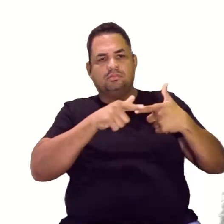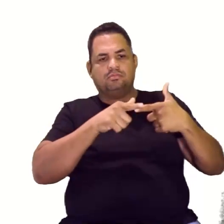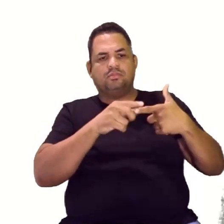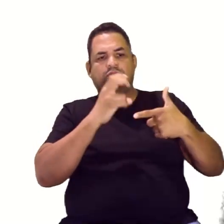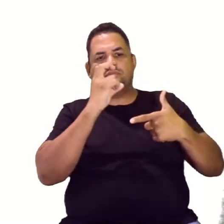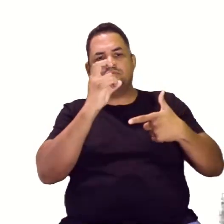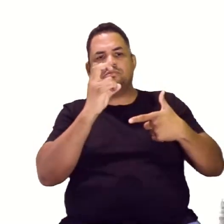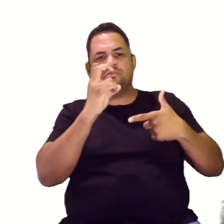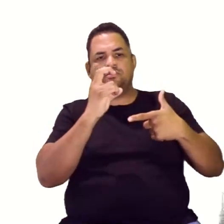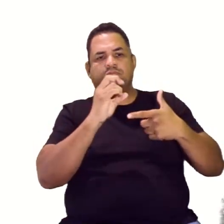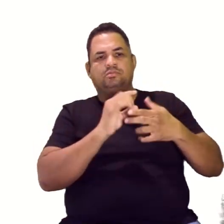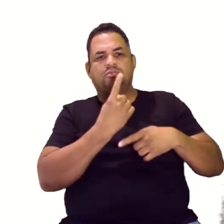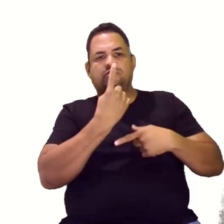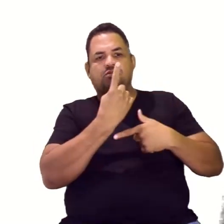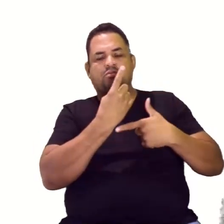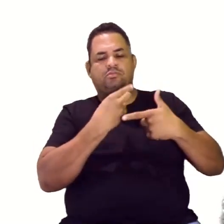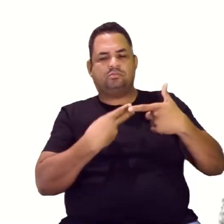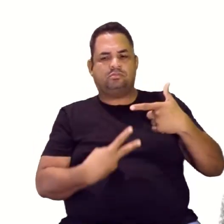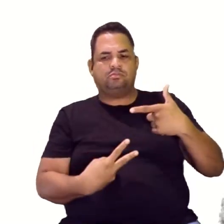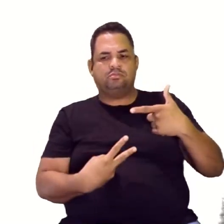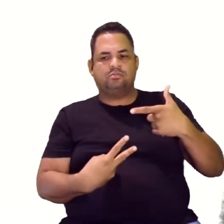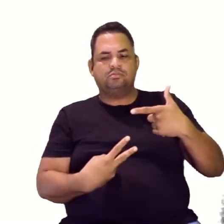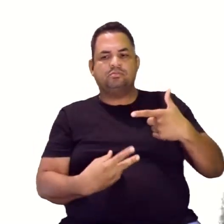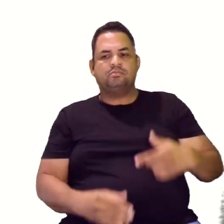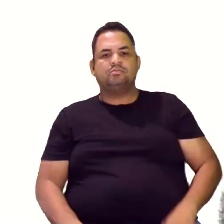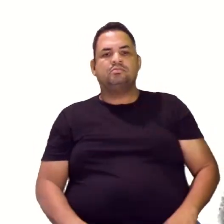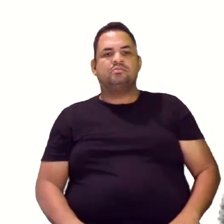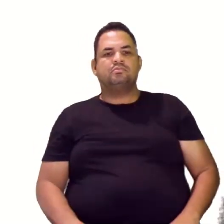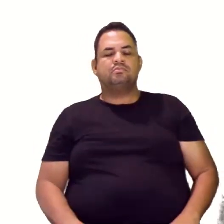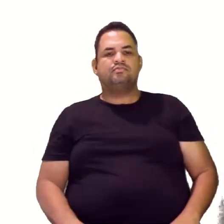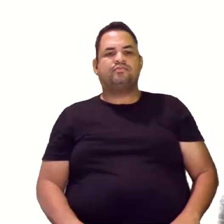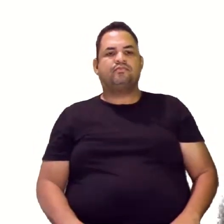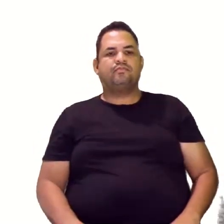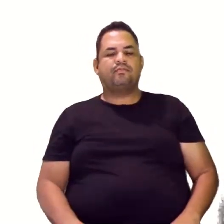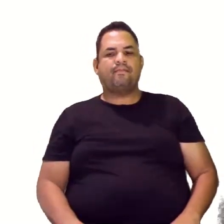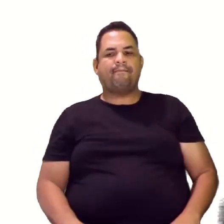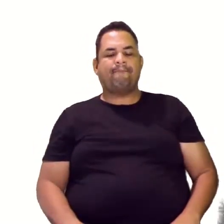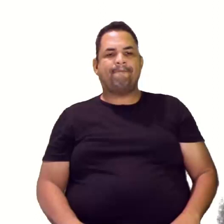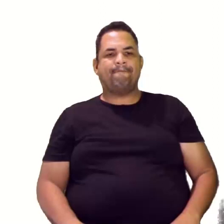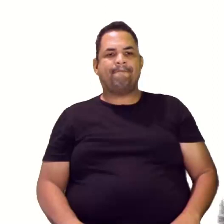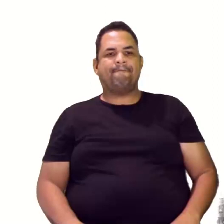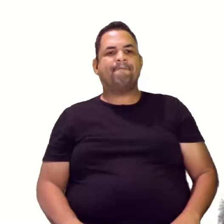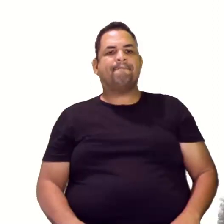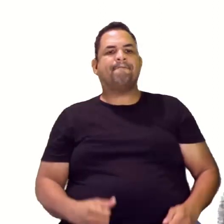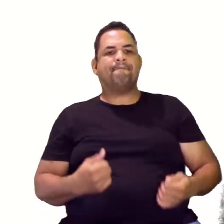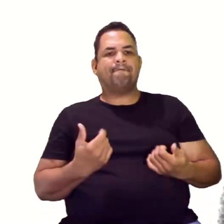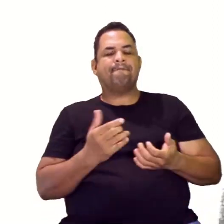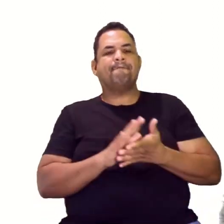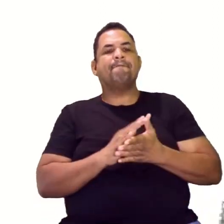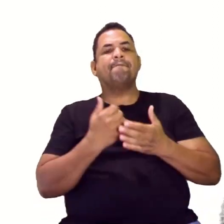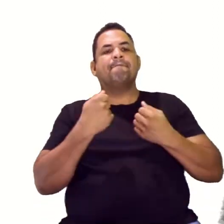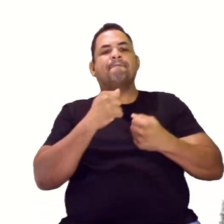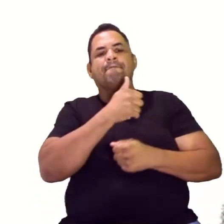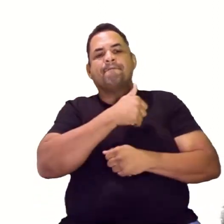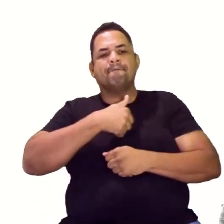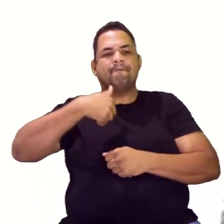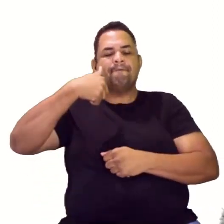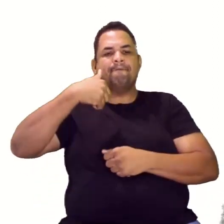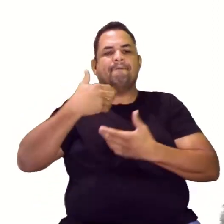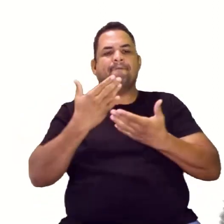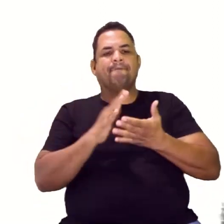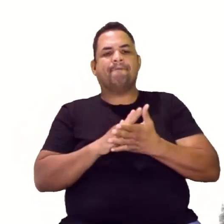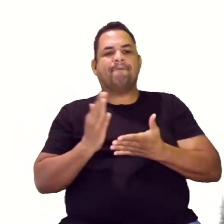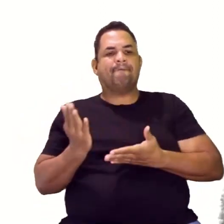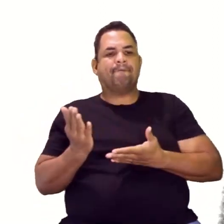por 5 é um meio. Sobre 2 é meio, né, gente? 0,5 é meio. Então, ainda posso dar uma melhoradinha aqui, não posso?